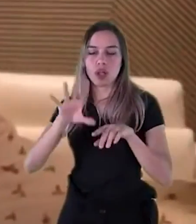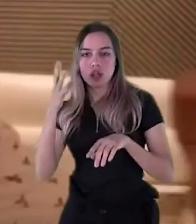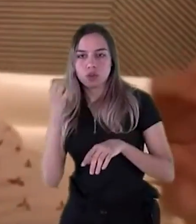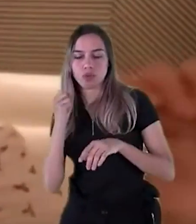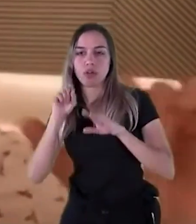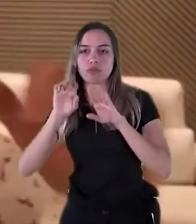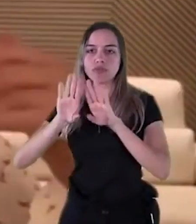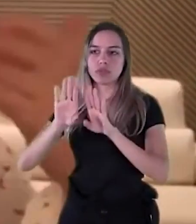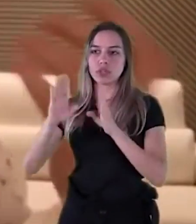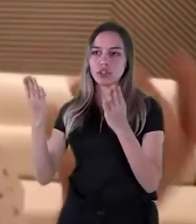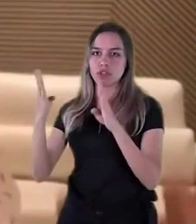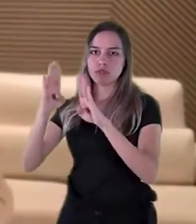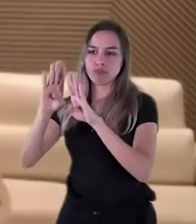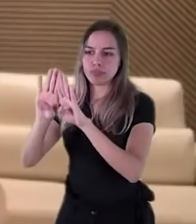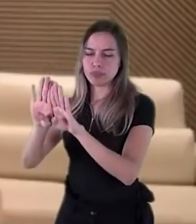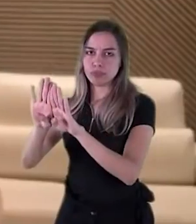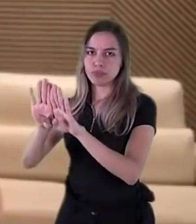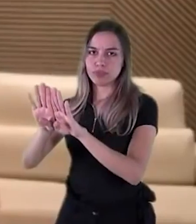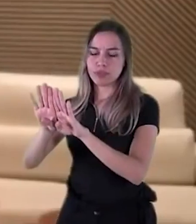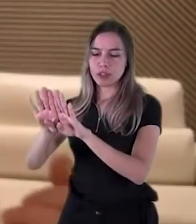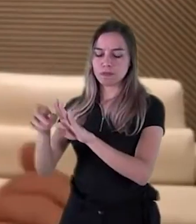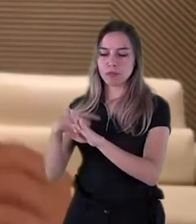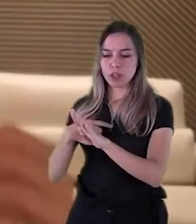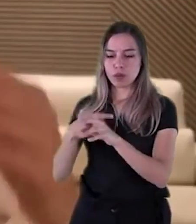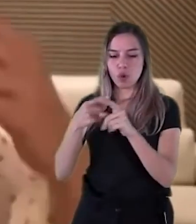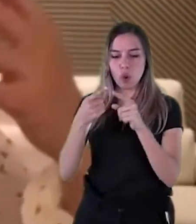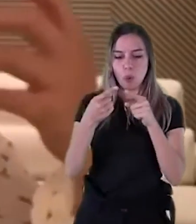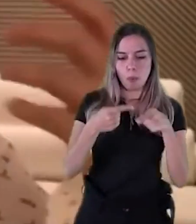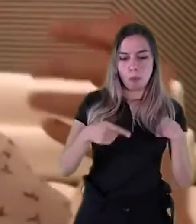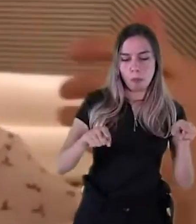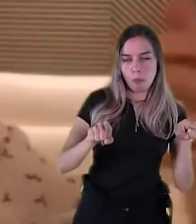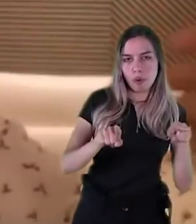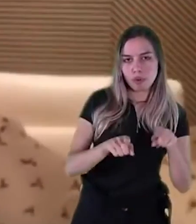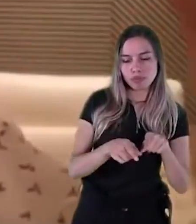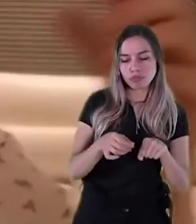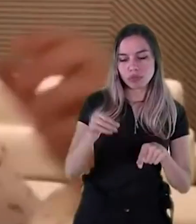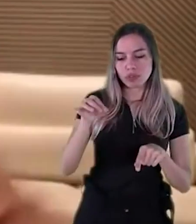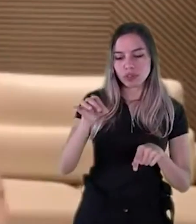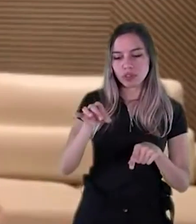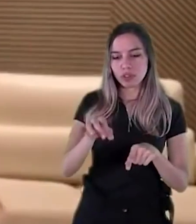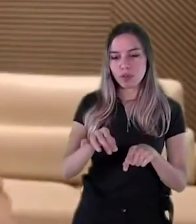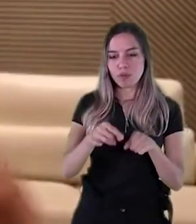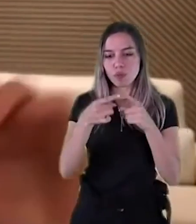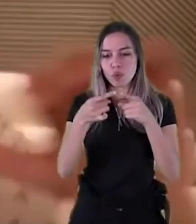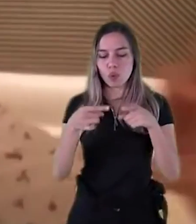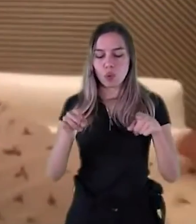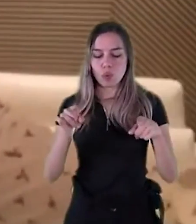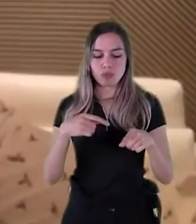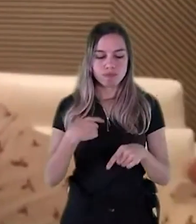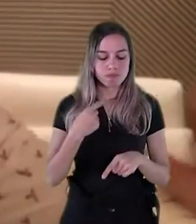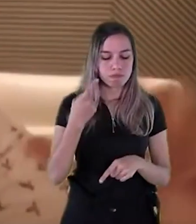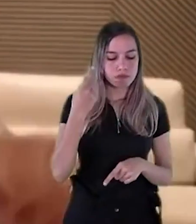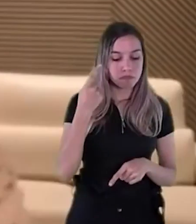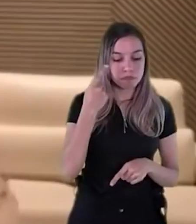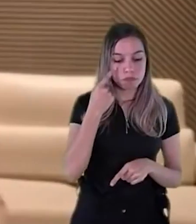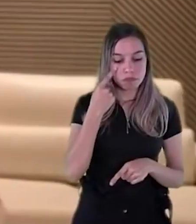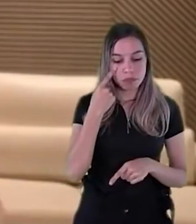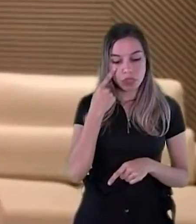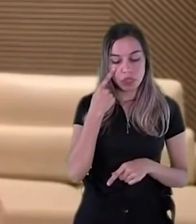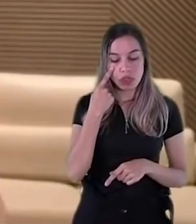musiquinha clássica que não vai me interferir com palavras, mas que vai criar aquela ambiência. Eu acendo uma